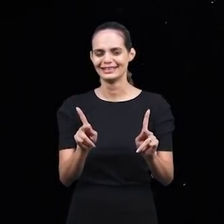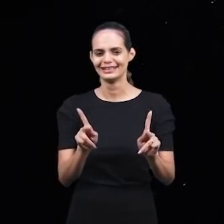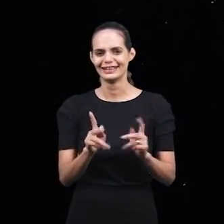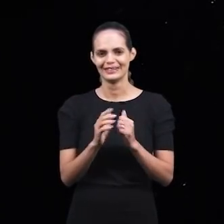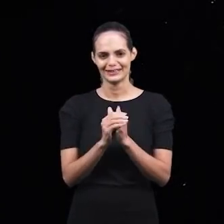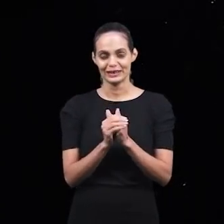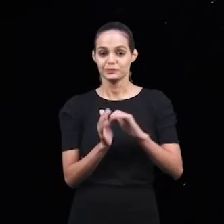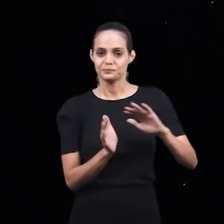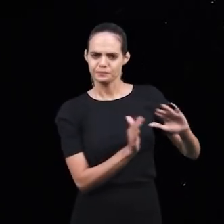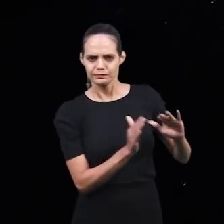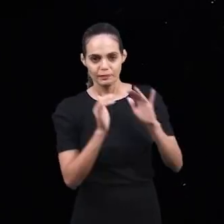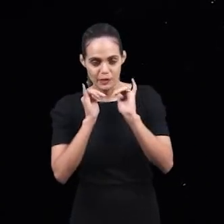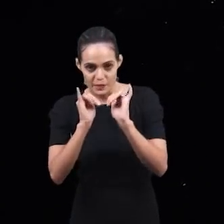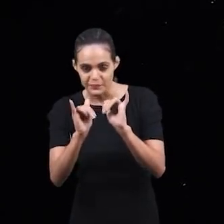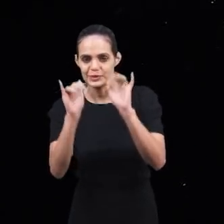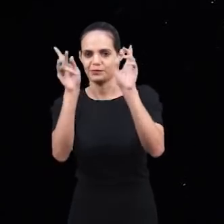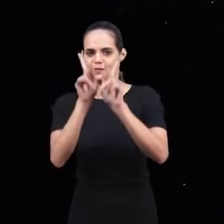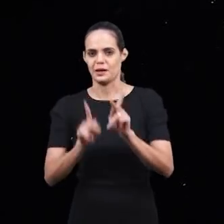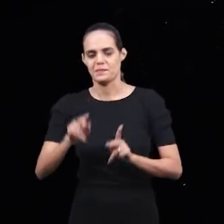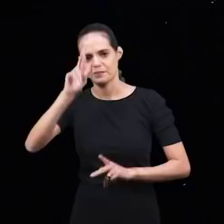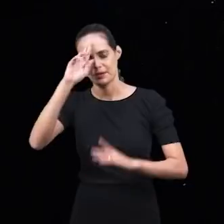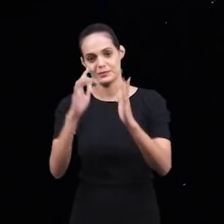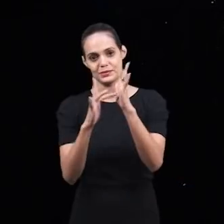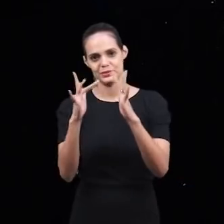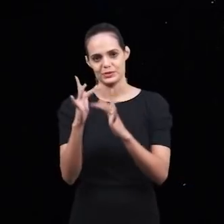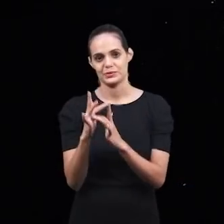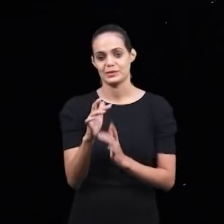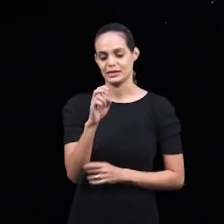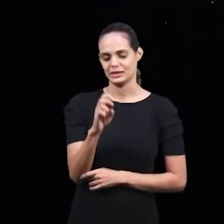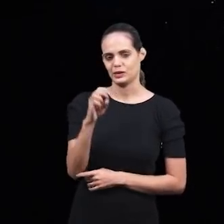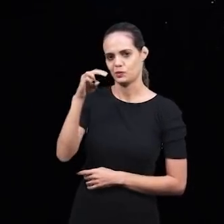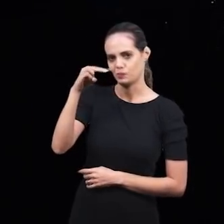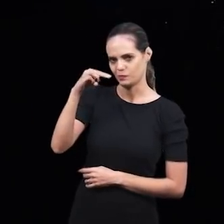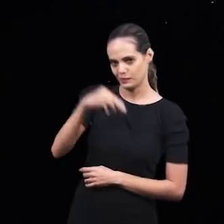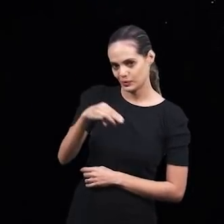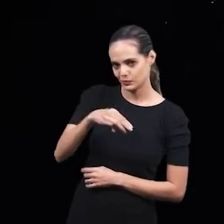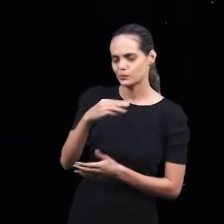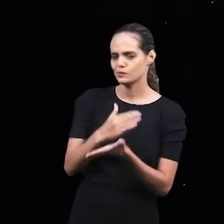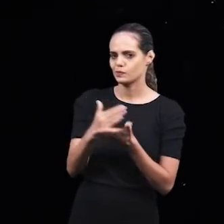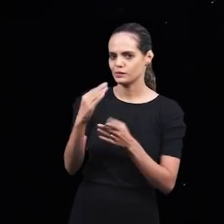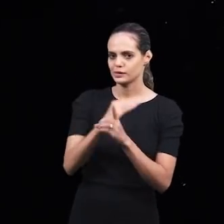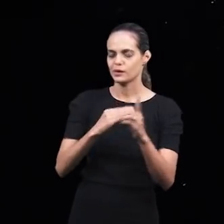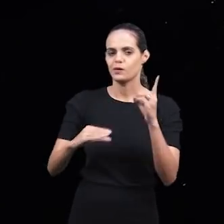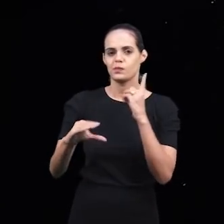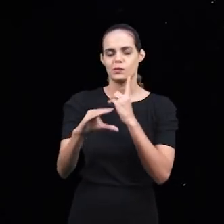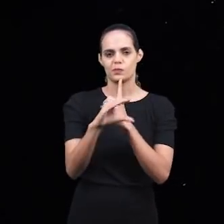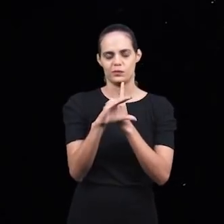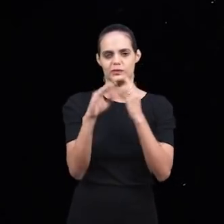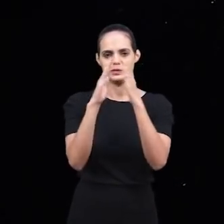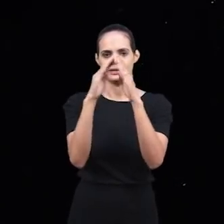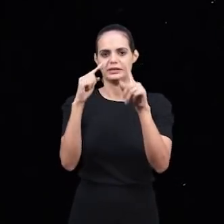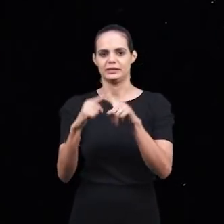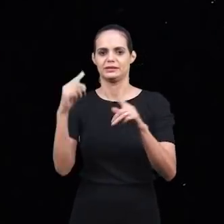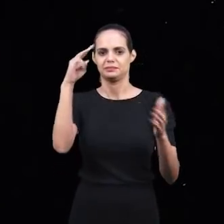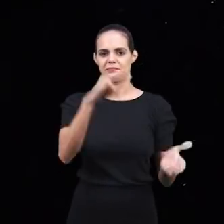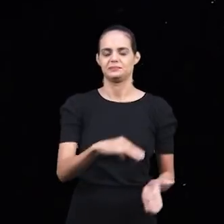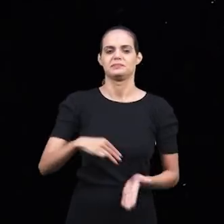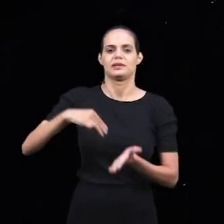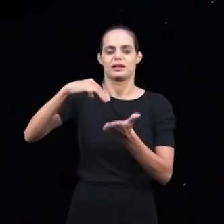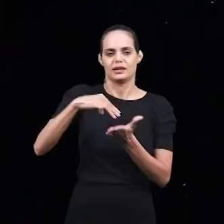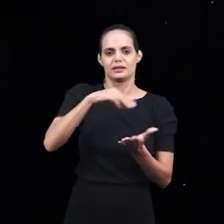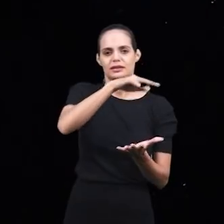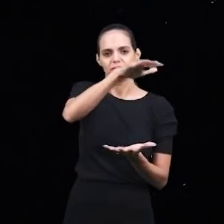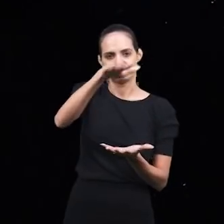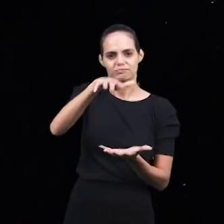A paz do Senhor Jesus. Dentro de 5 minutos, daremos início a um culto da Igreja Cristã Maranata, transmitido